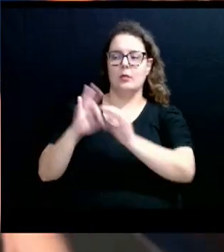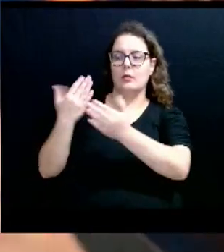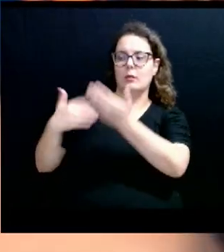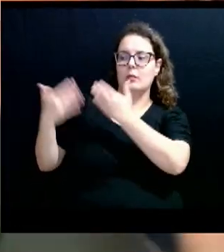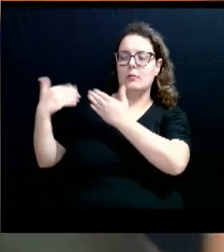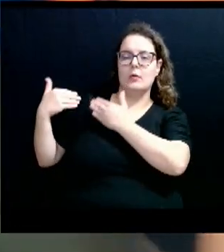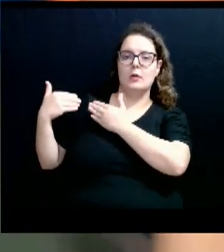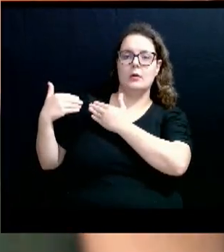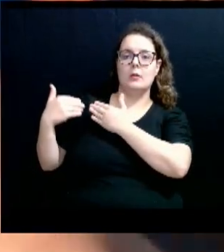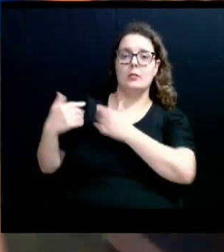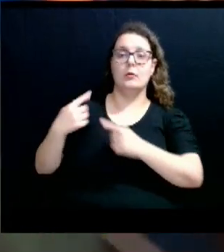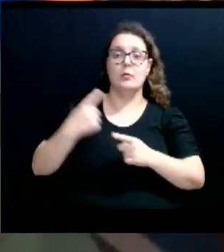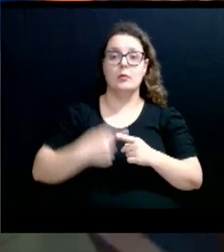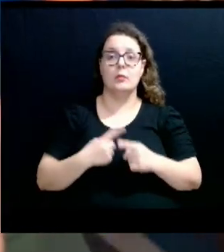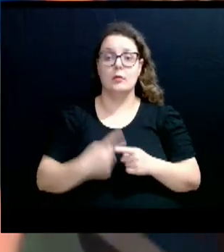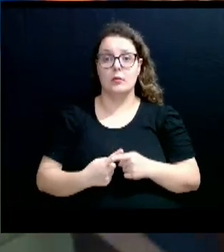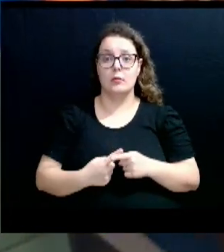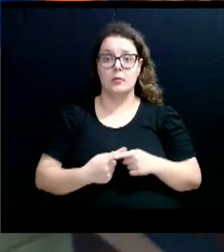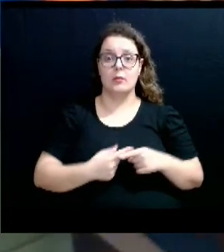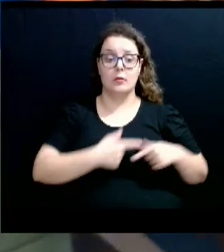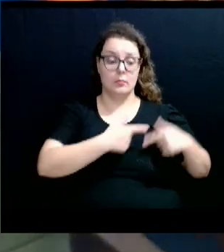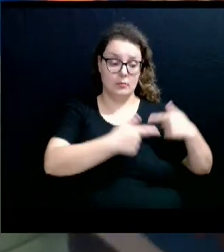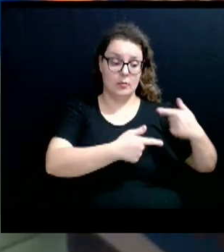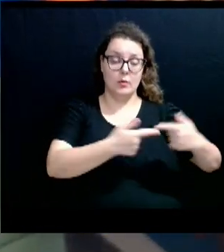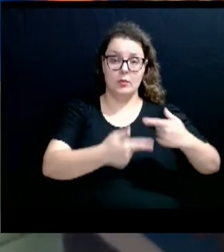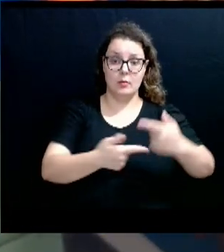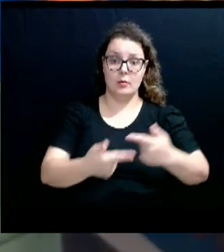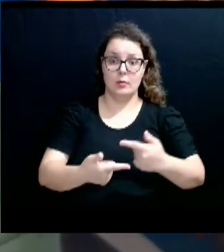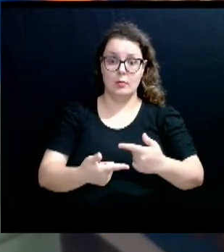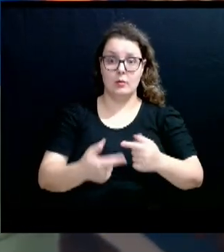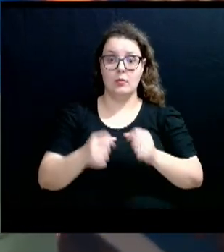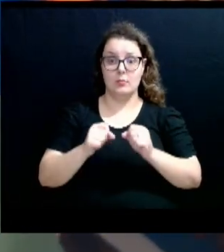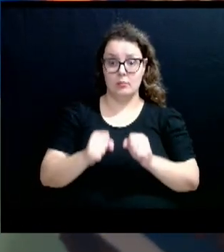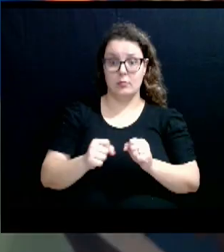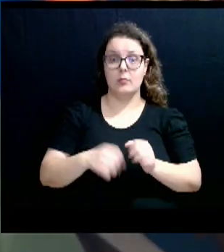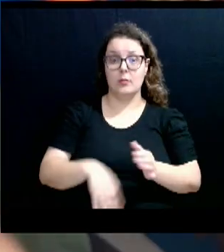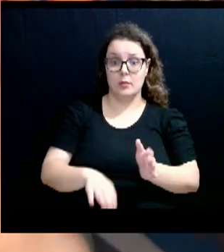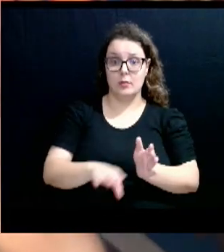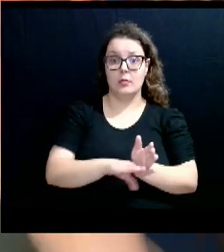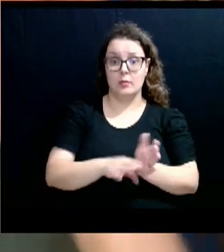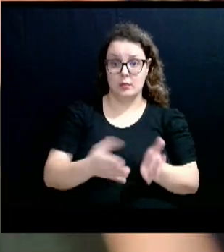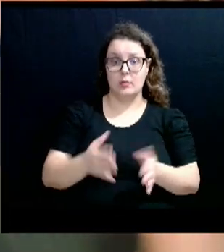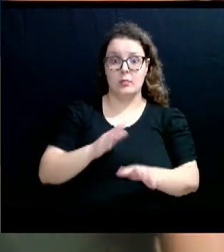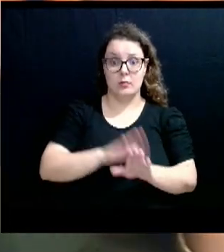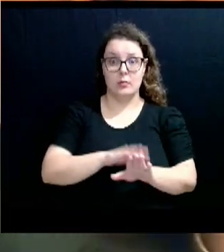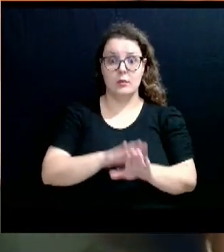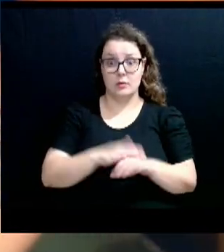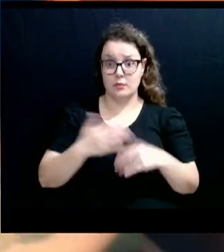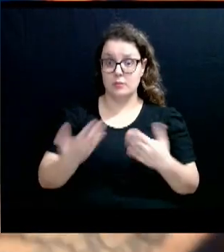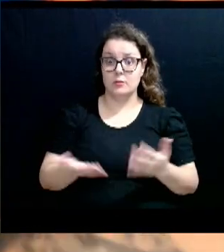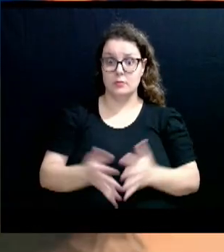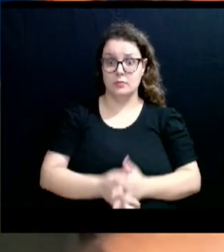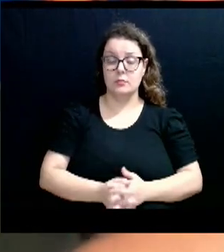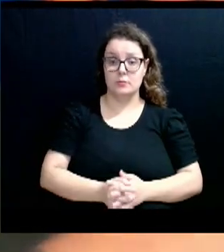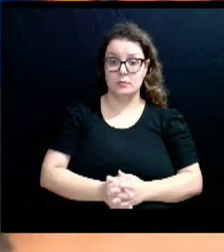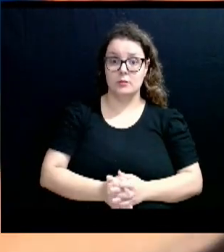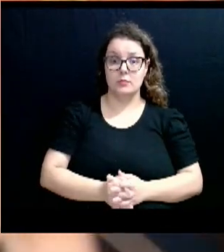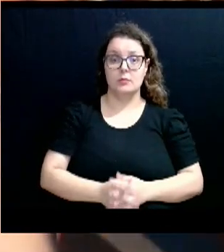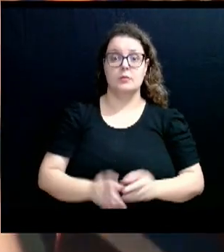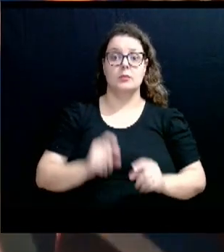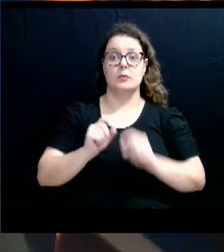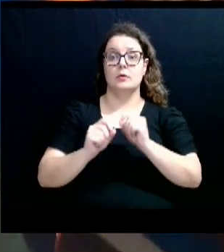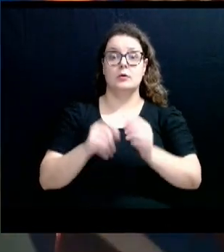Porque as novas gerações, elas sempre podem vir com essa função de o que veio, de repente, de uma